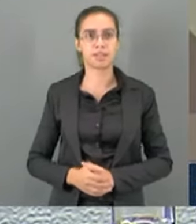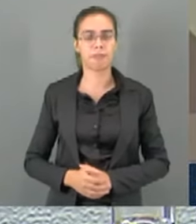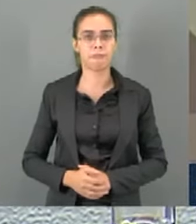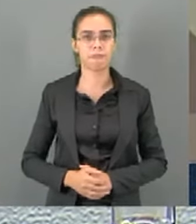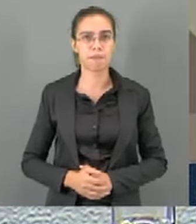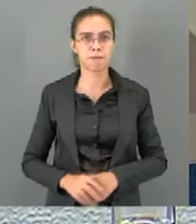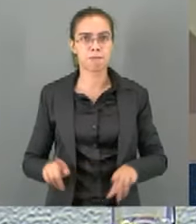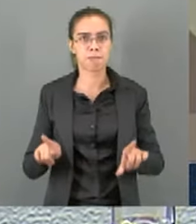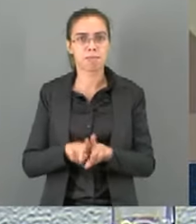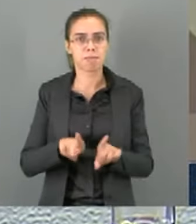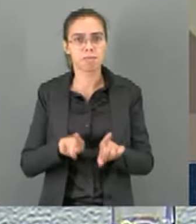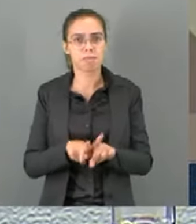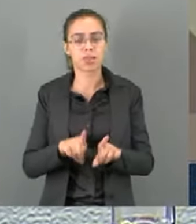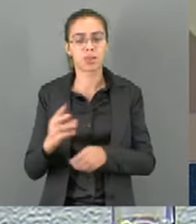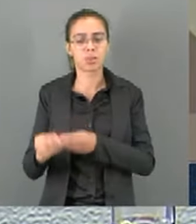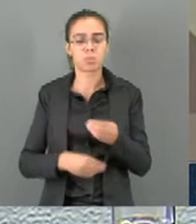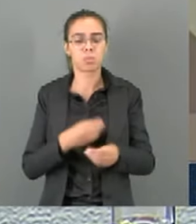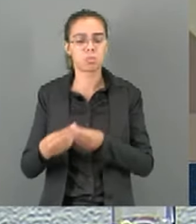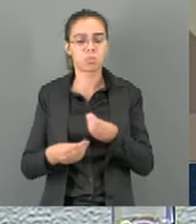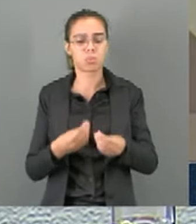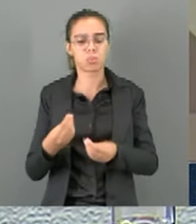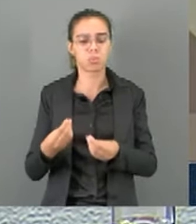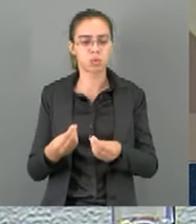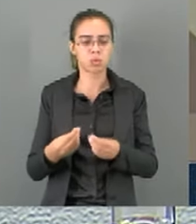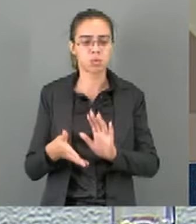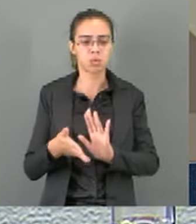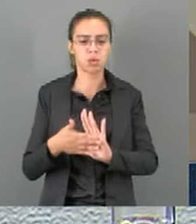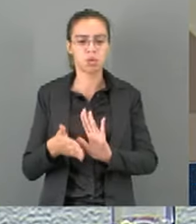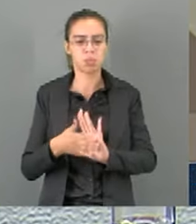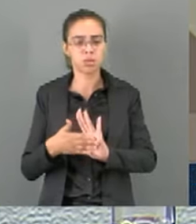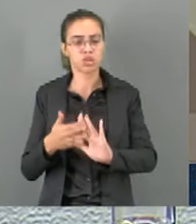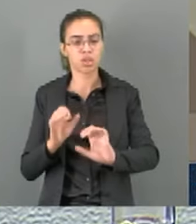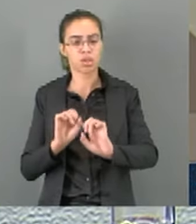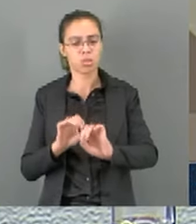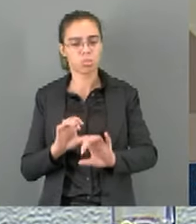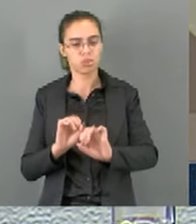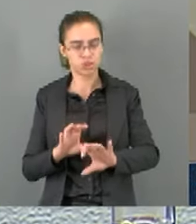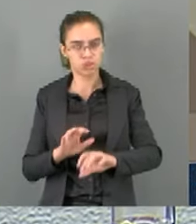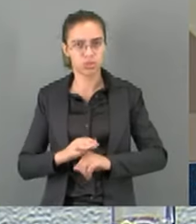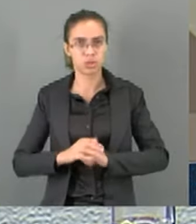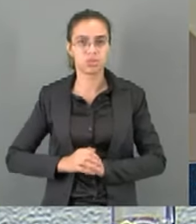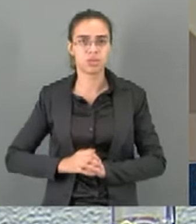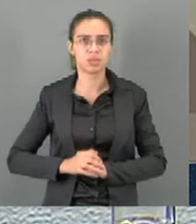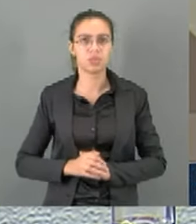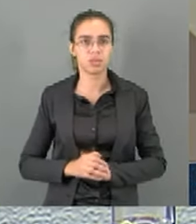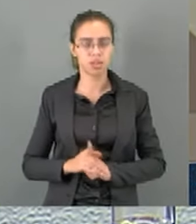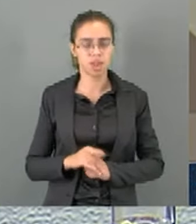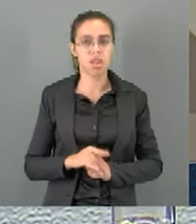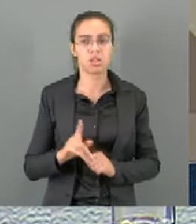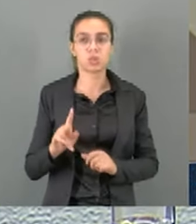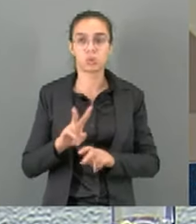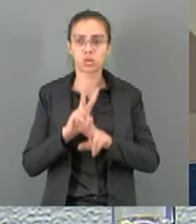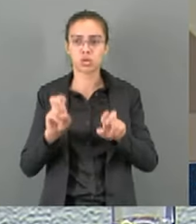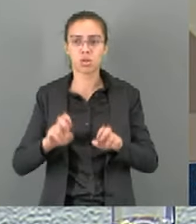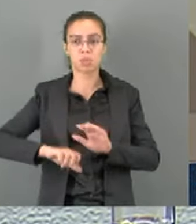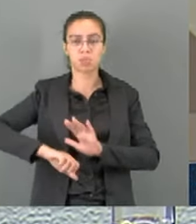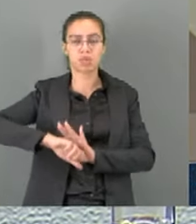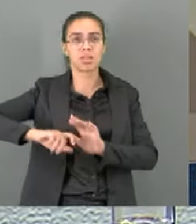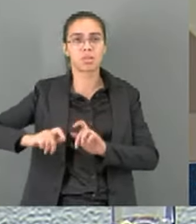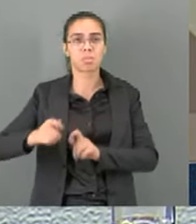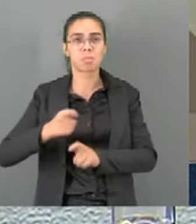Questão de medidas educativas. Esse é um ponto que, voltado agora para a questão da manipulação, né?